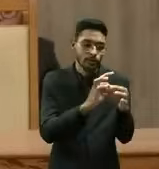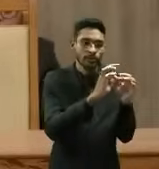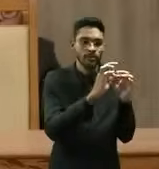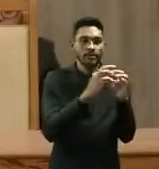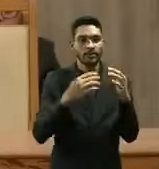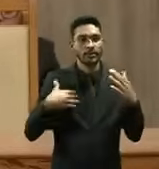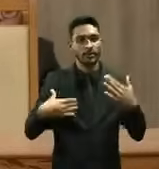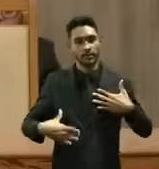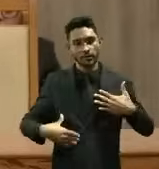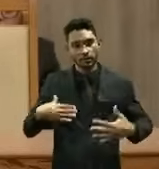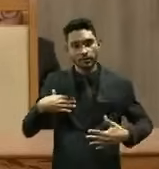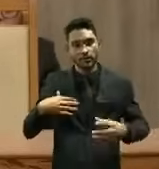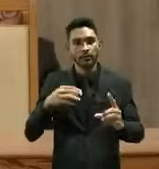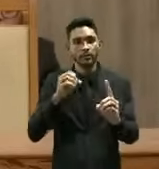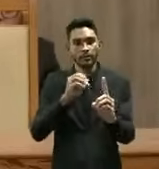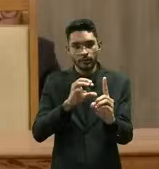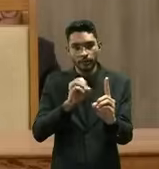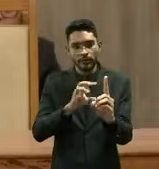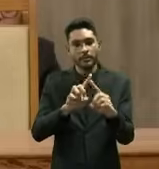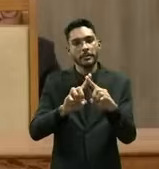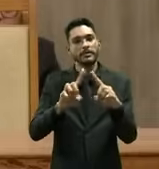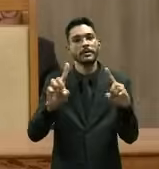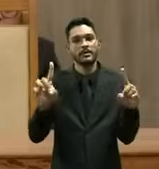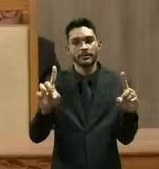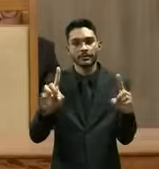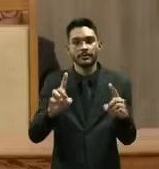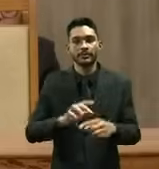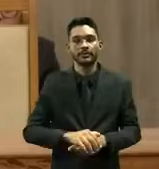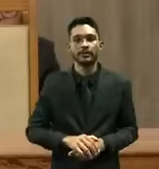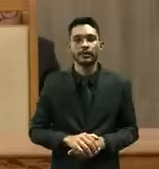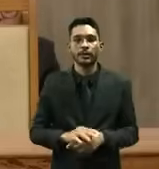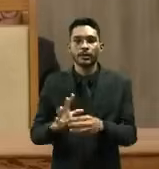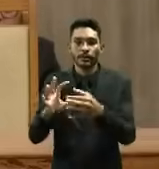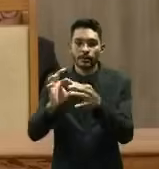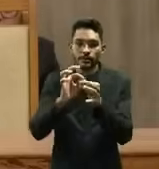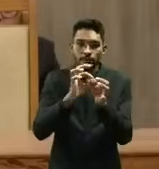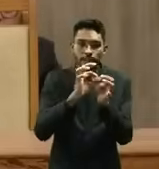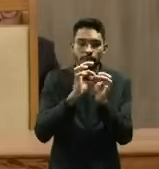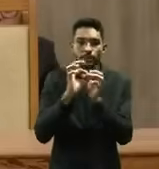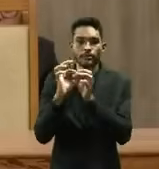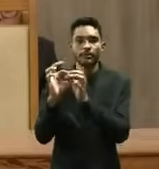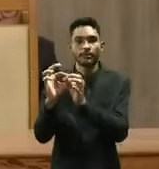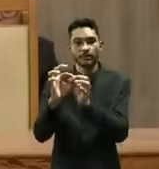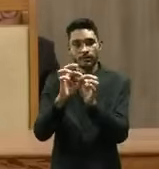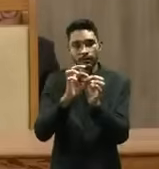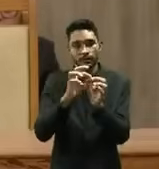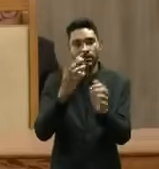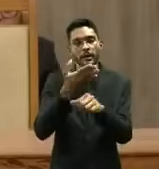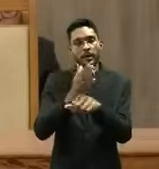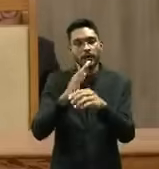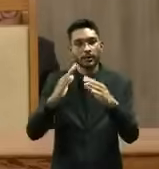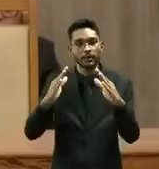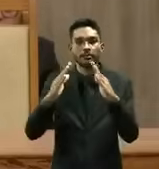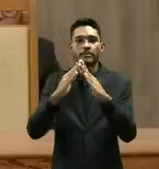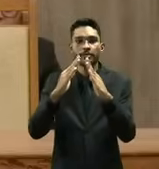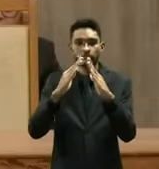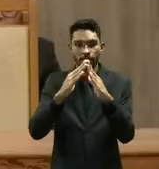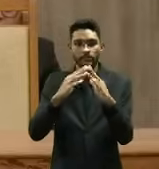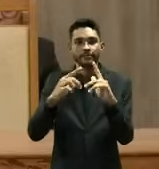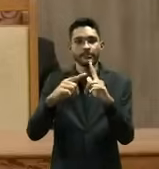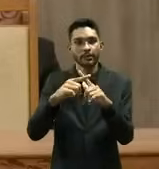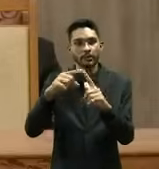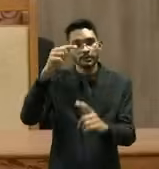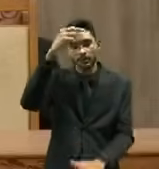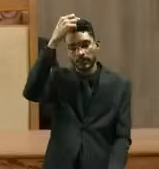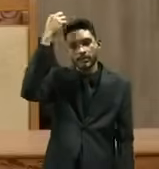doutrinário mas fazem parte da Igreja Universal que é a igreja dos dos Santos